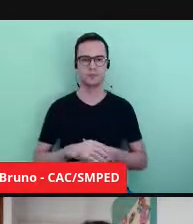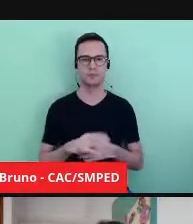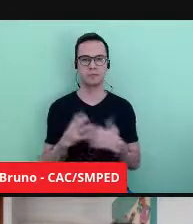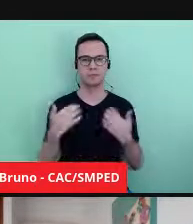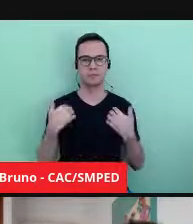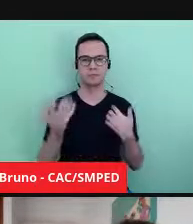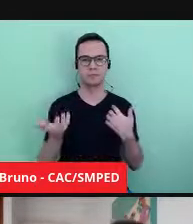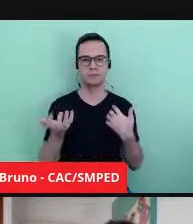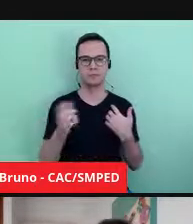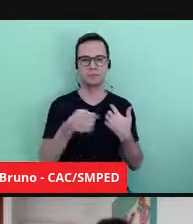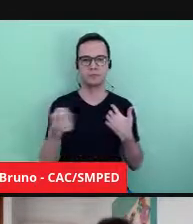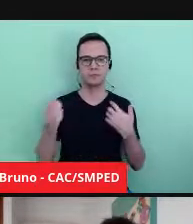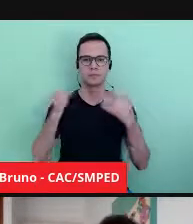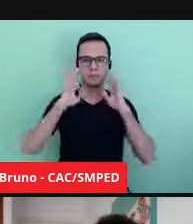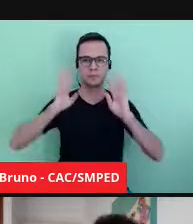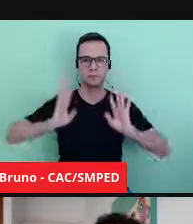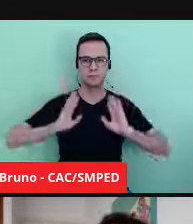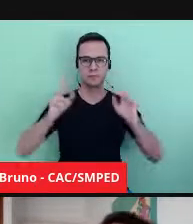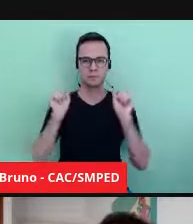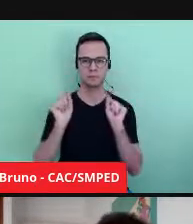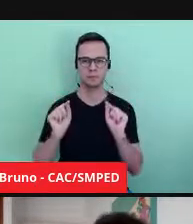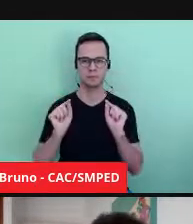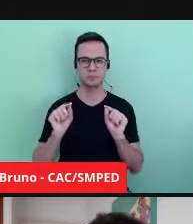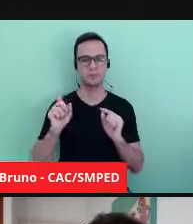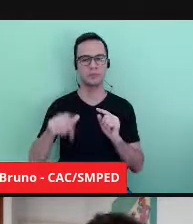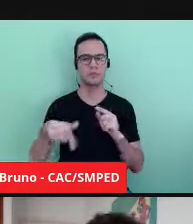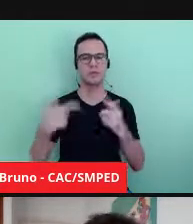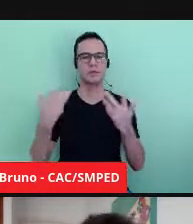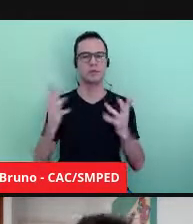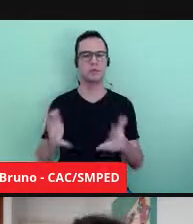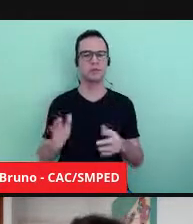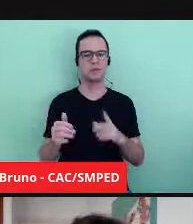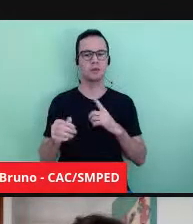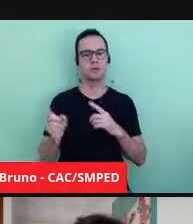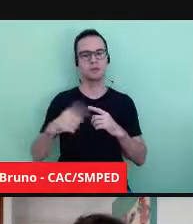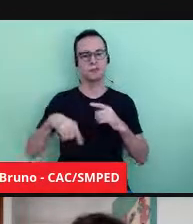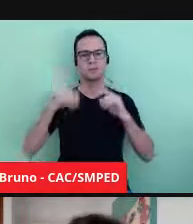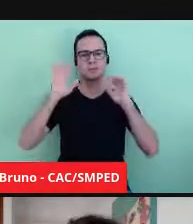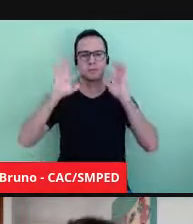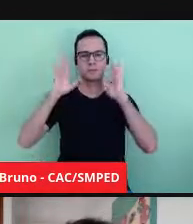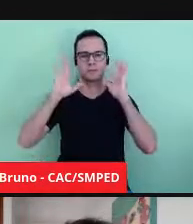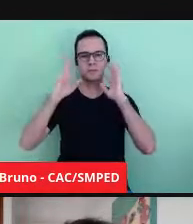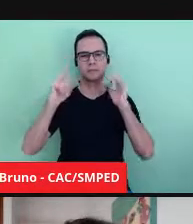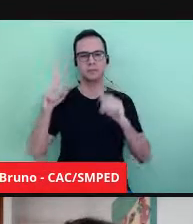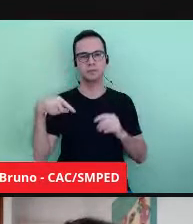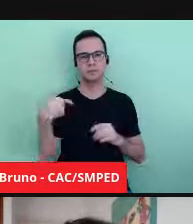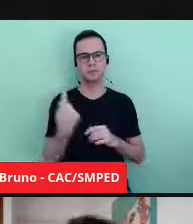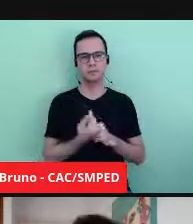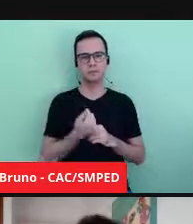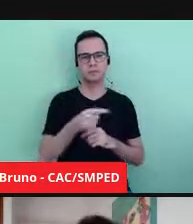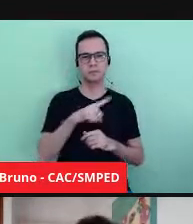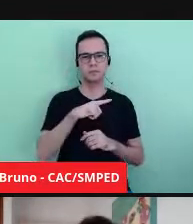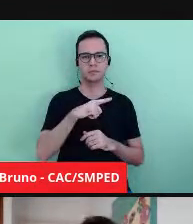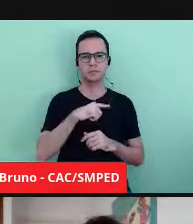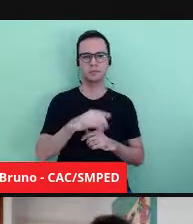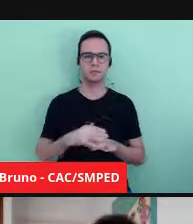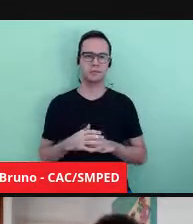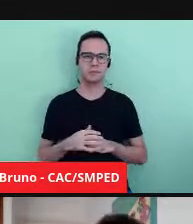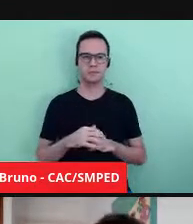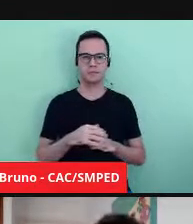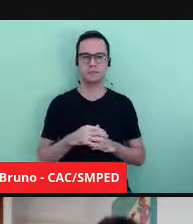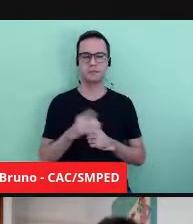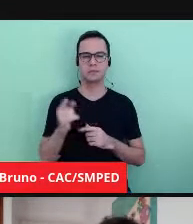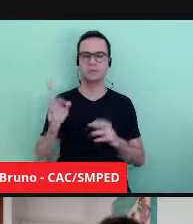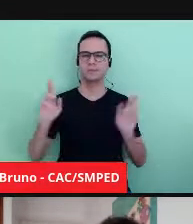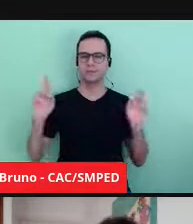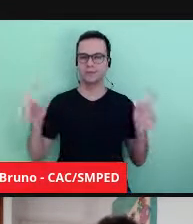queria chamar a atenção, né, que a gente, um pouco daquilo que já está no nosso imaginário, assim, né, que a gente tem uma diferença